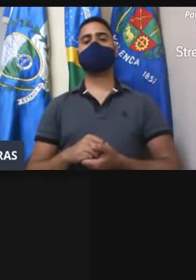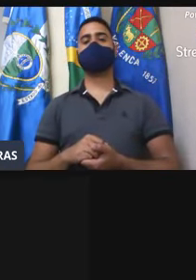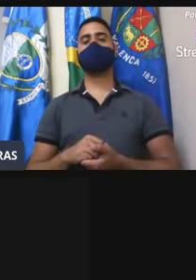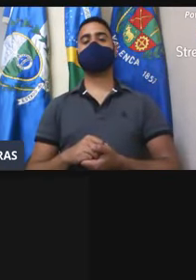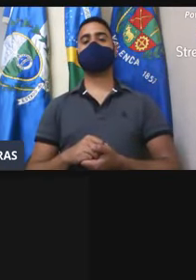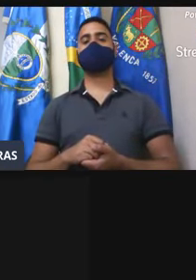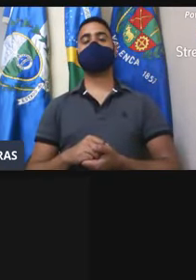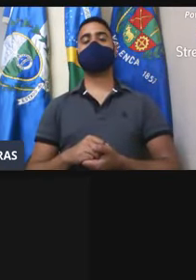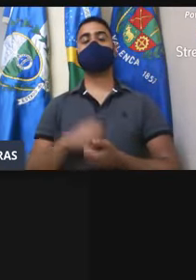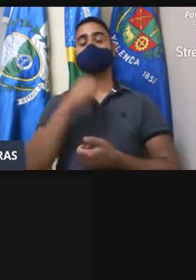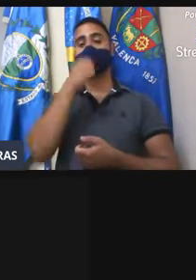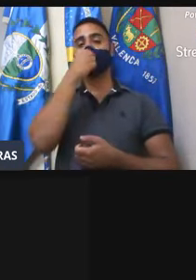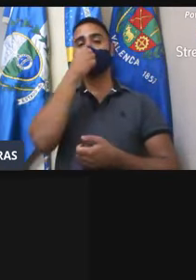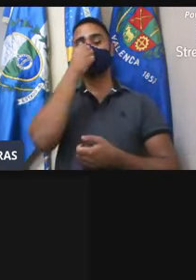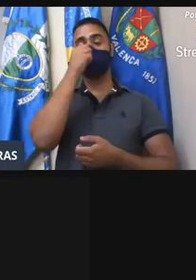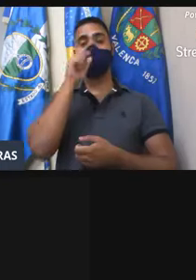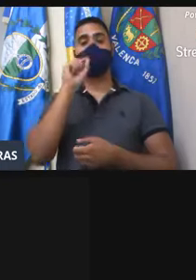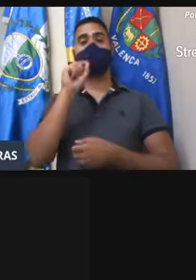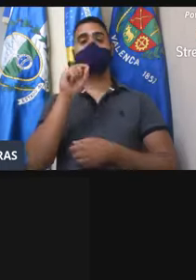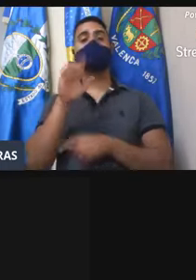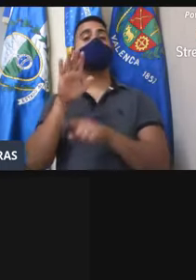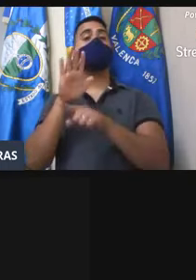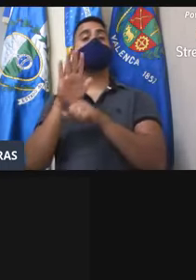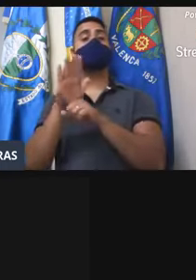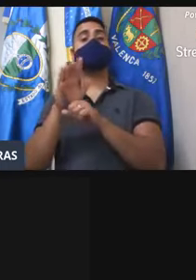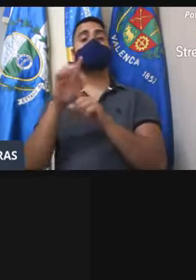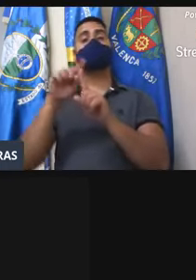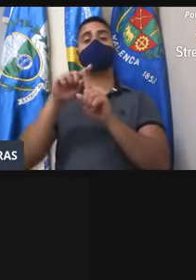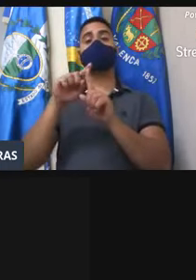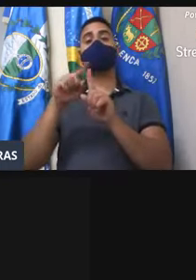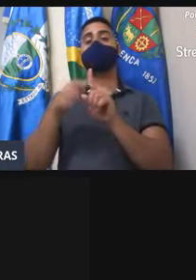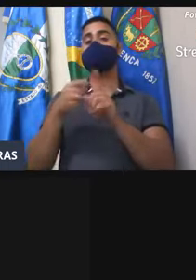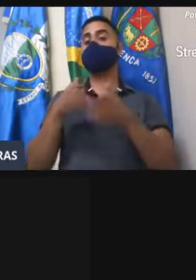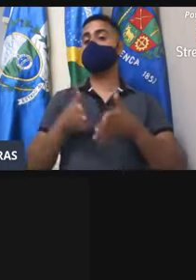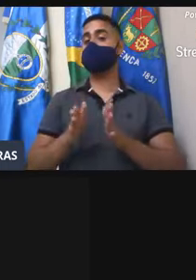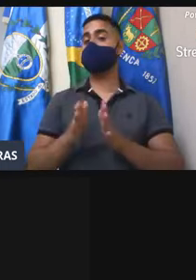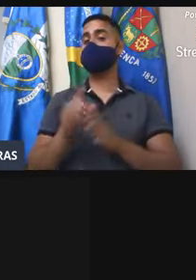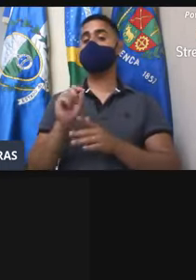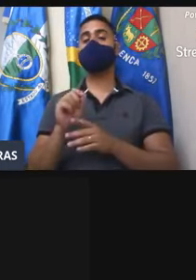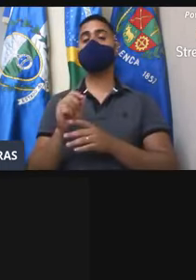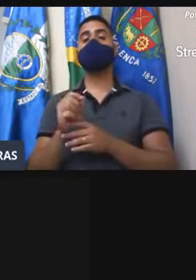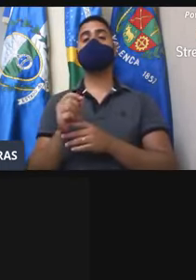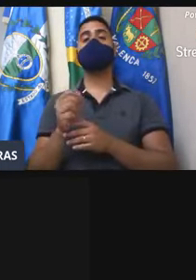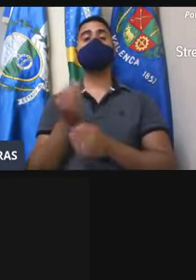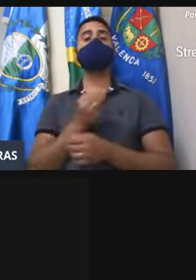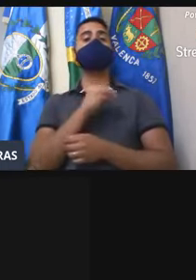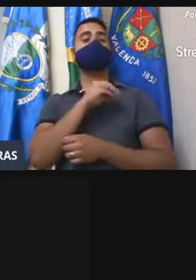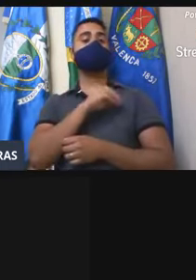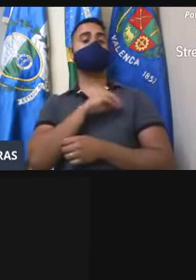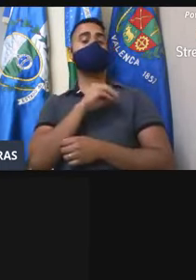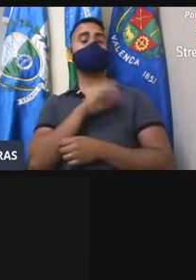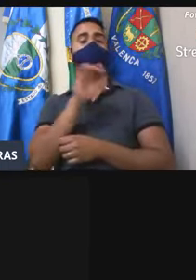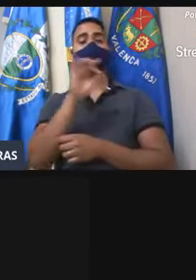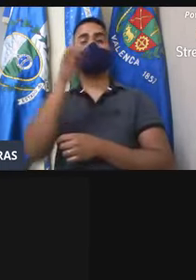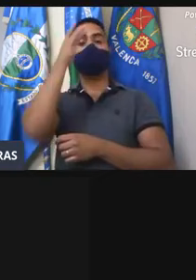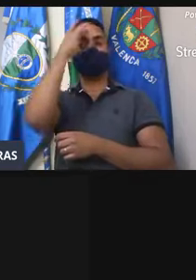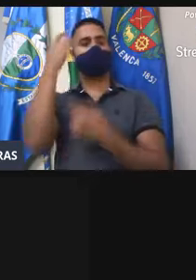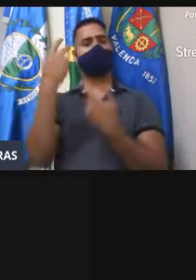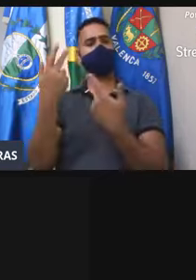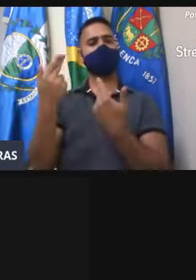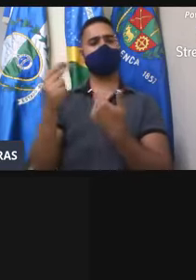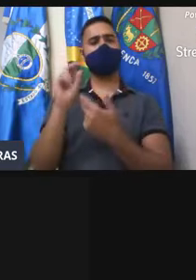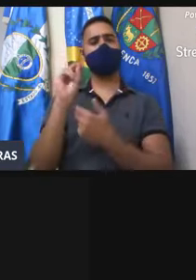benefícios eventuais são o auxílio natalidade, que os critérios são renda mensal per capita igual